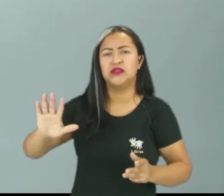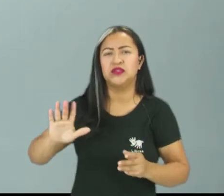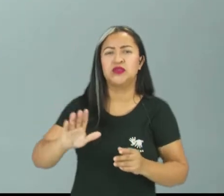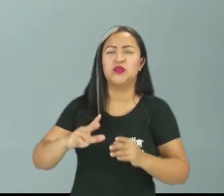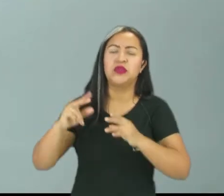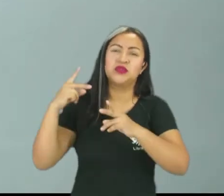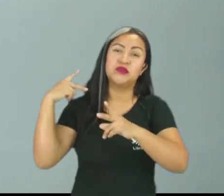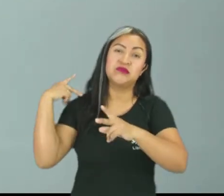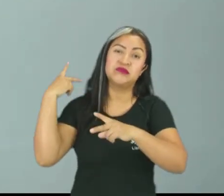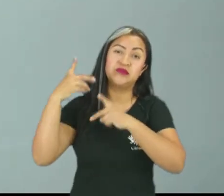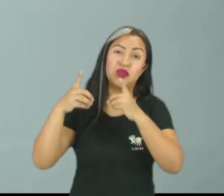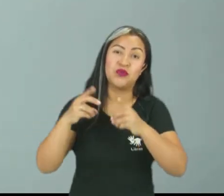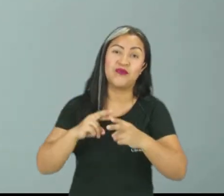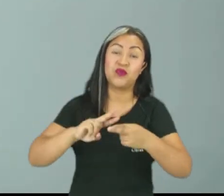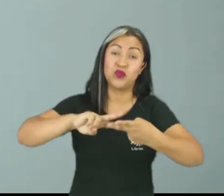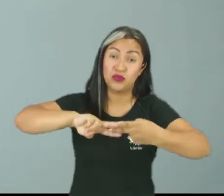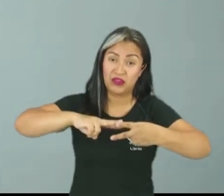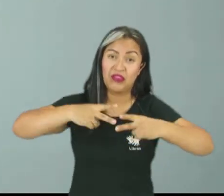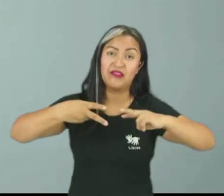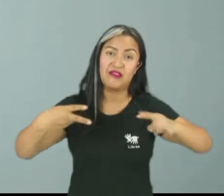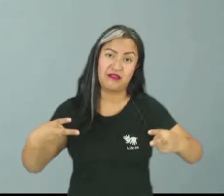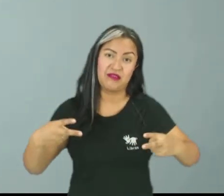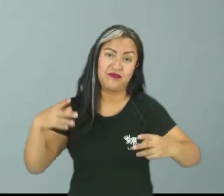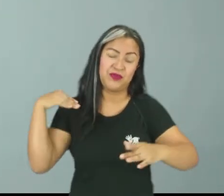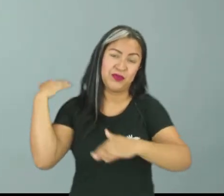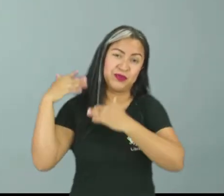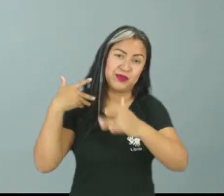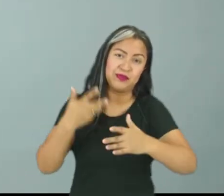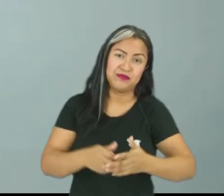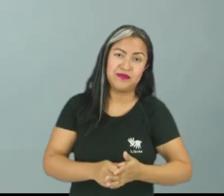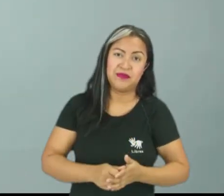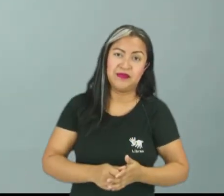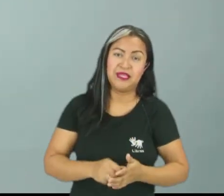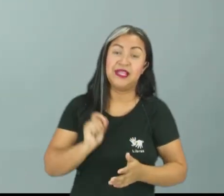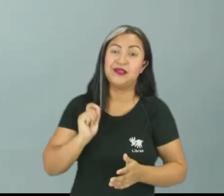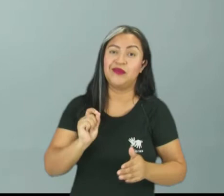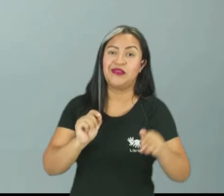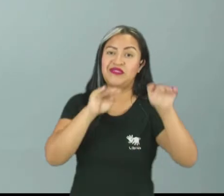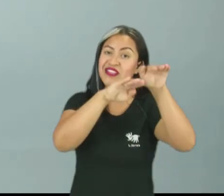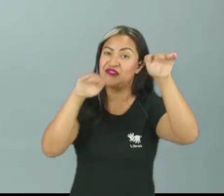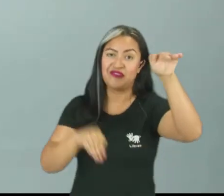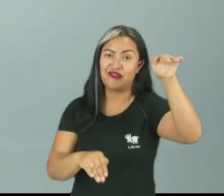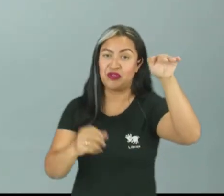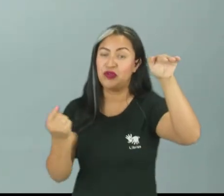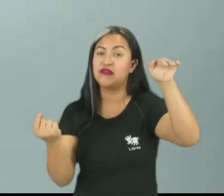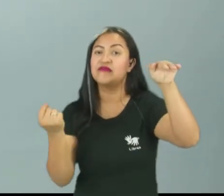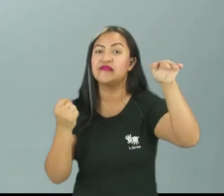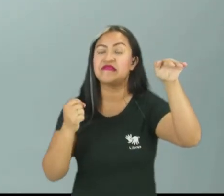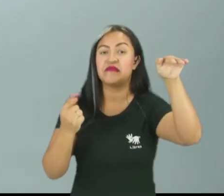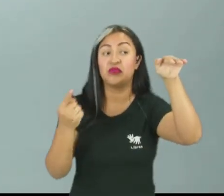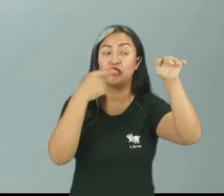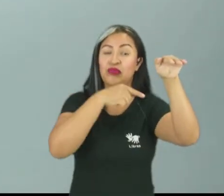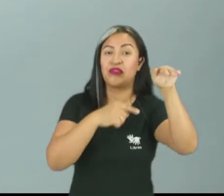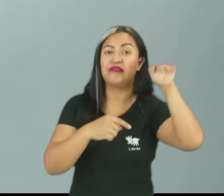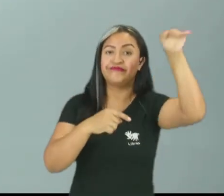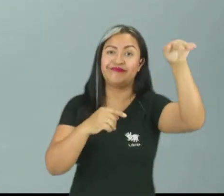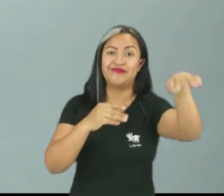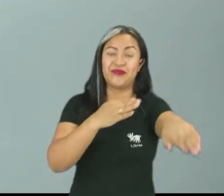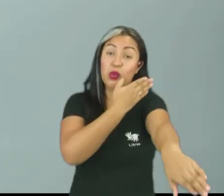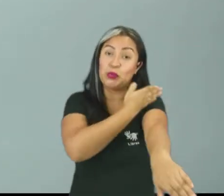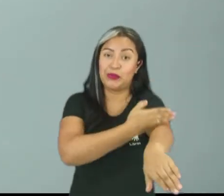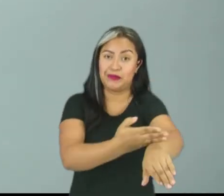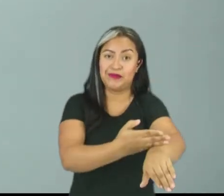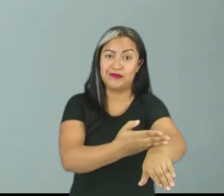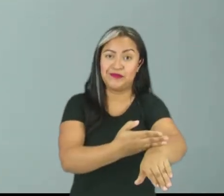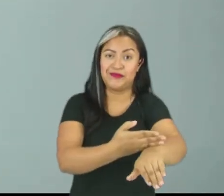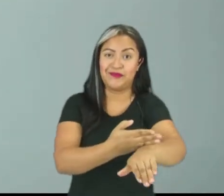biológicas, eles seriam inferiores aí ao homem branco, que é considerado aí o belo e o